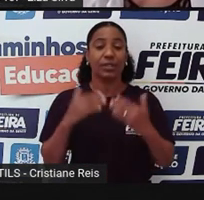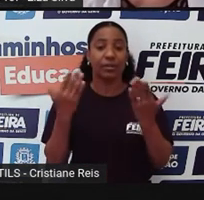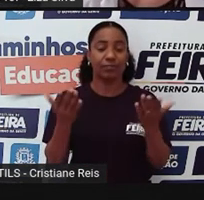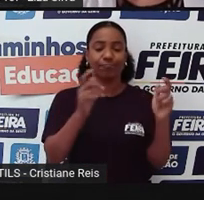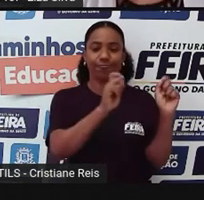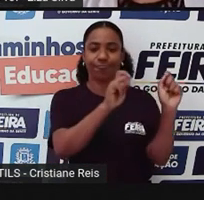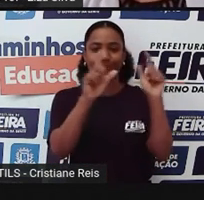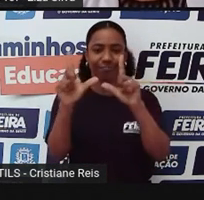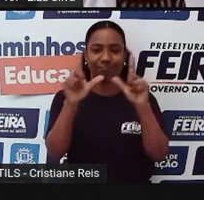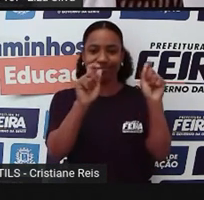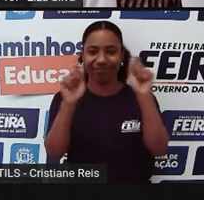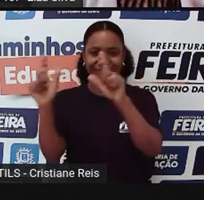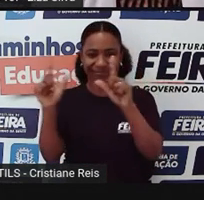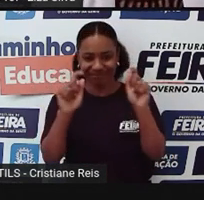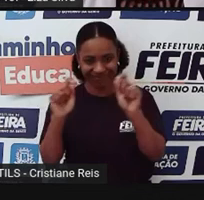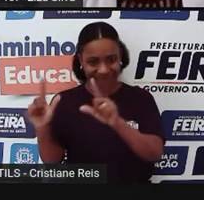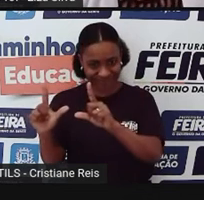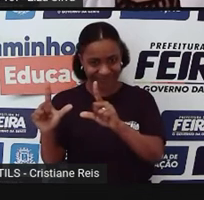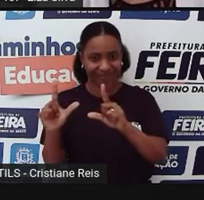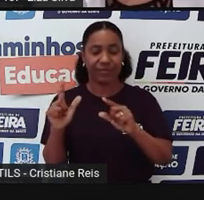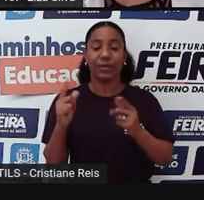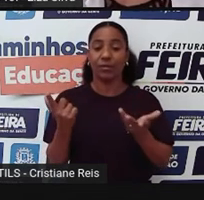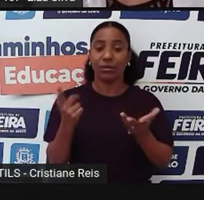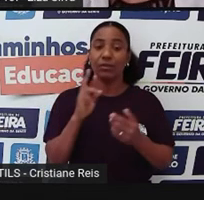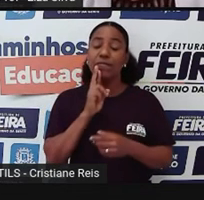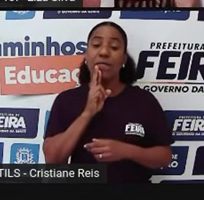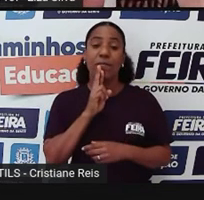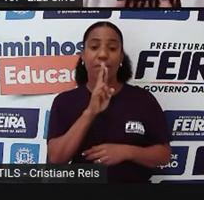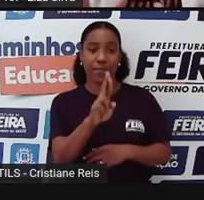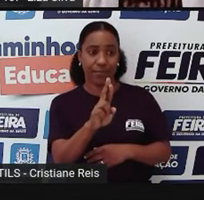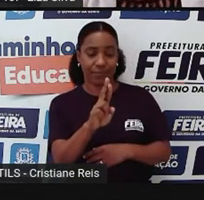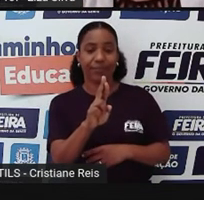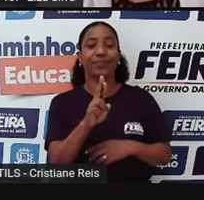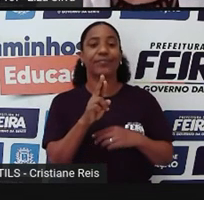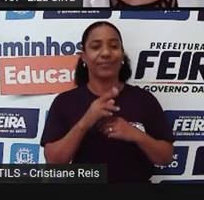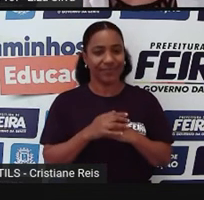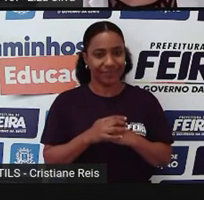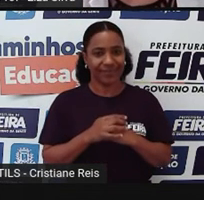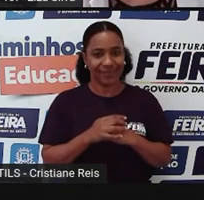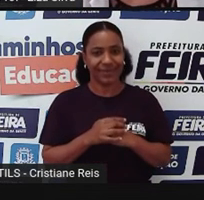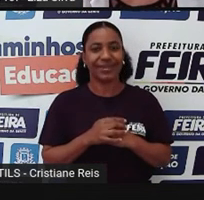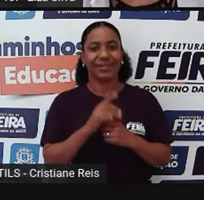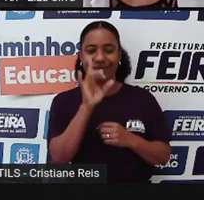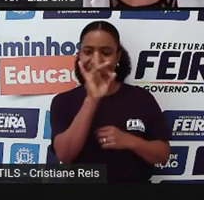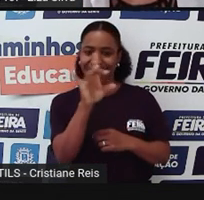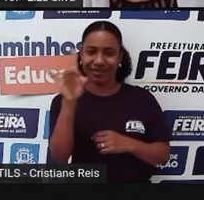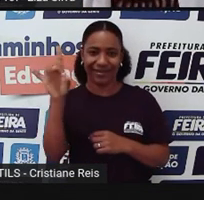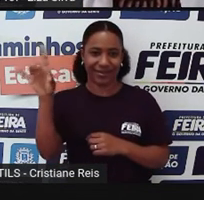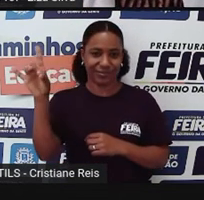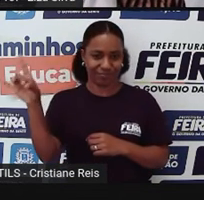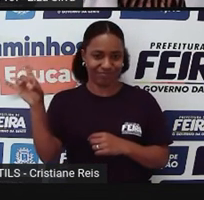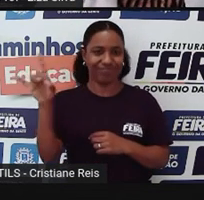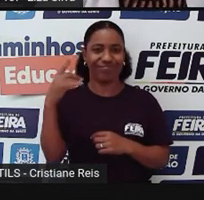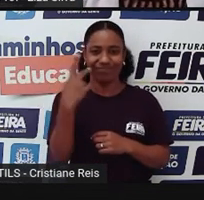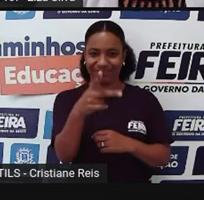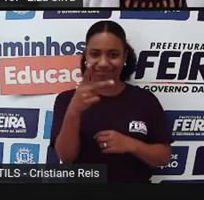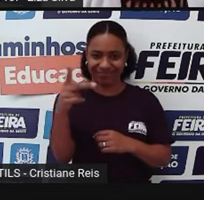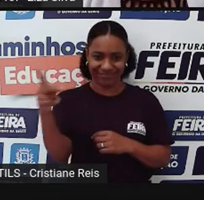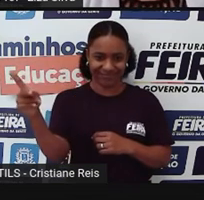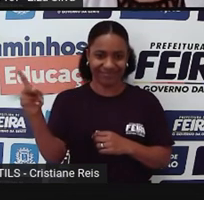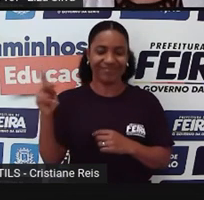nosso painel e você deve responder a esses questionamentos com base na sua realidade o